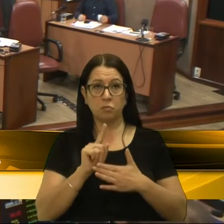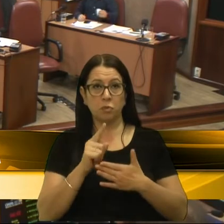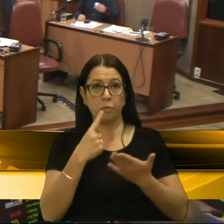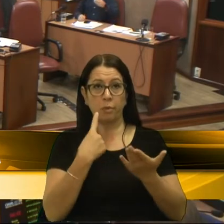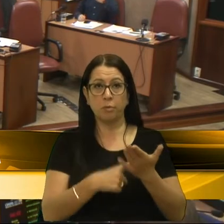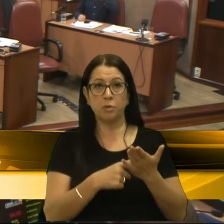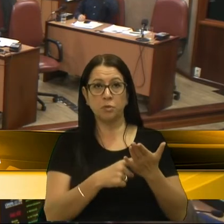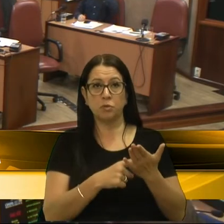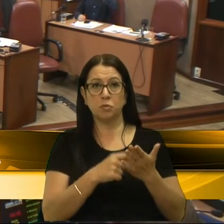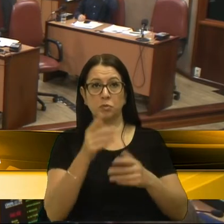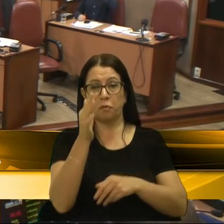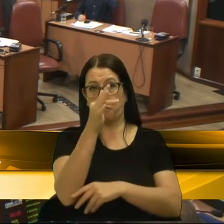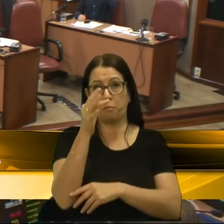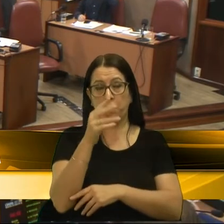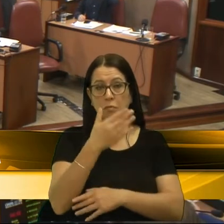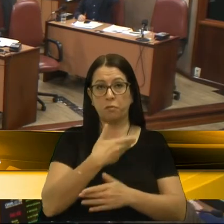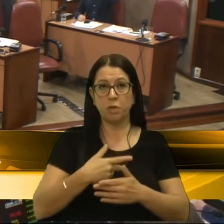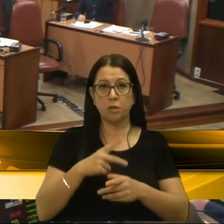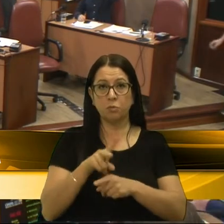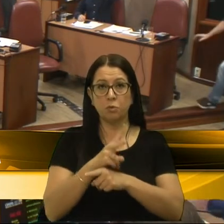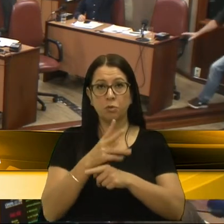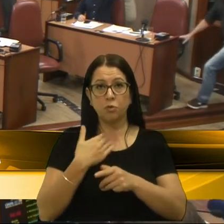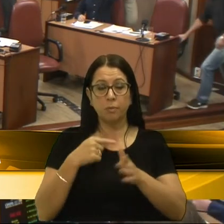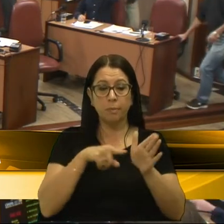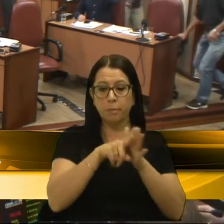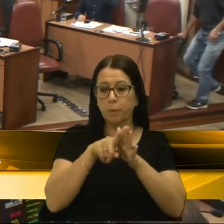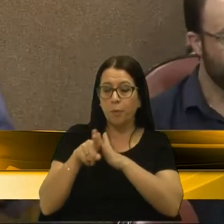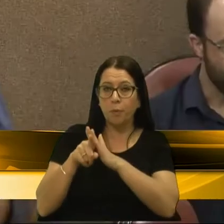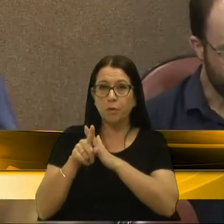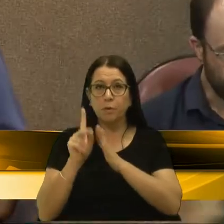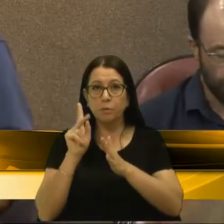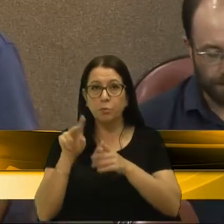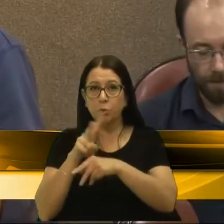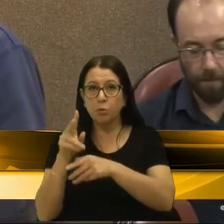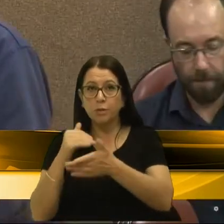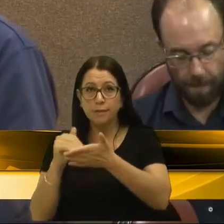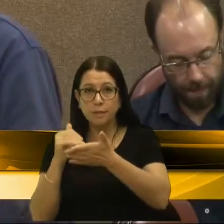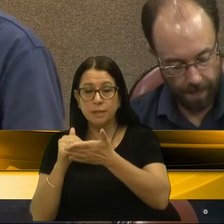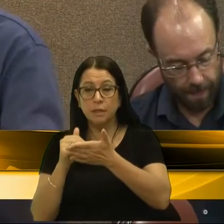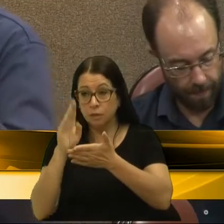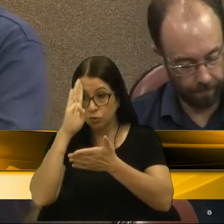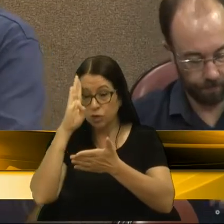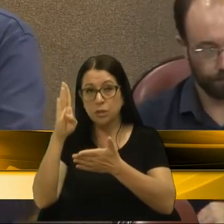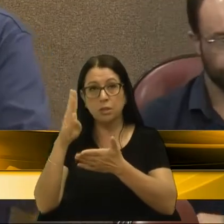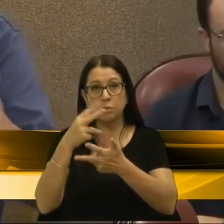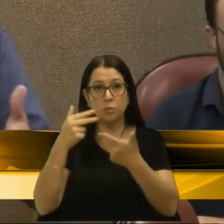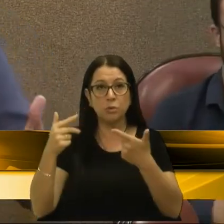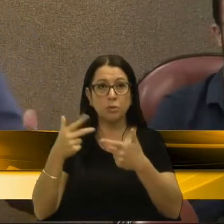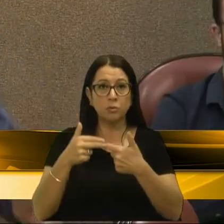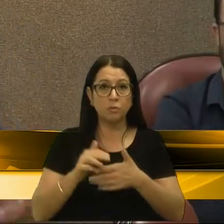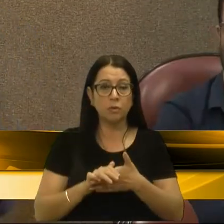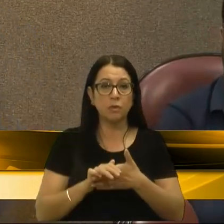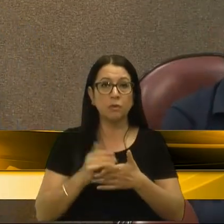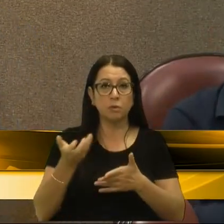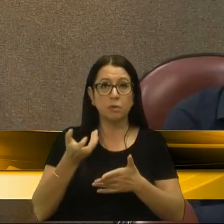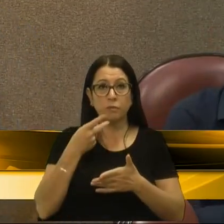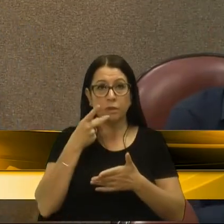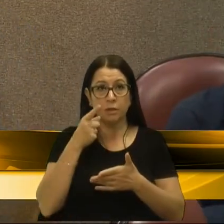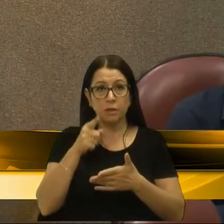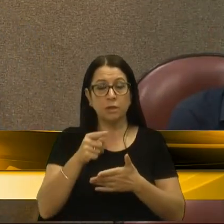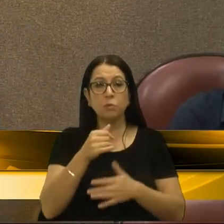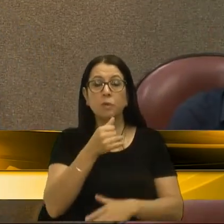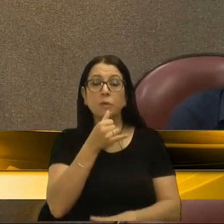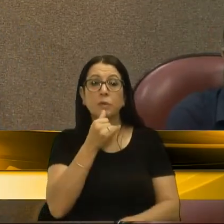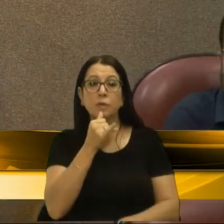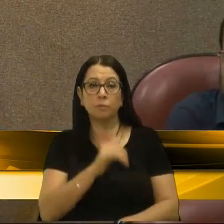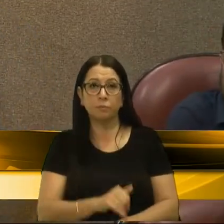formal com o governo, tenho procurado em todos os meus questionamentos procurar o secretário diretamente e em muitas ocasiões, quero aqui ressaltar, por